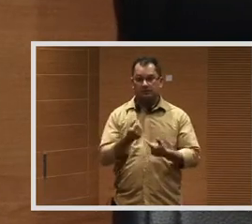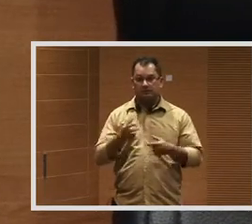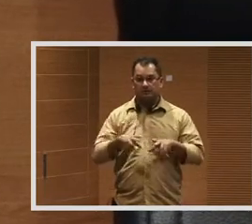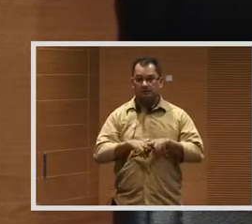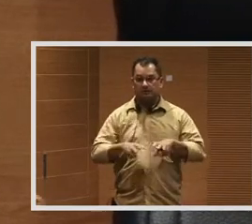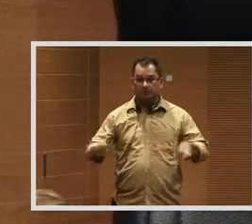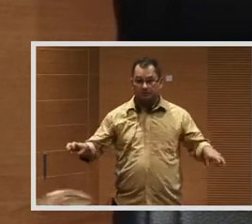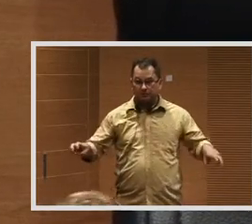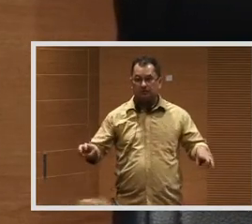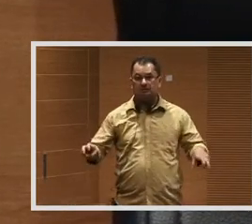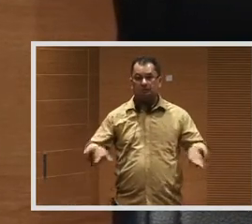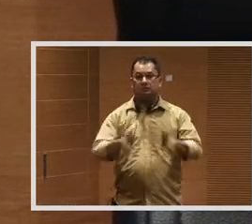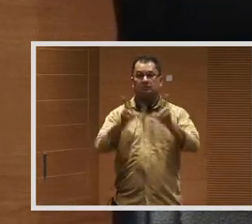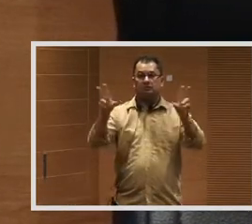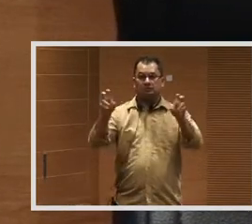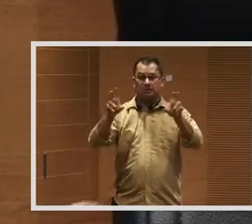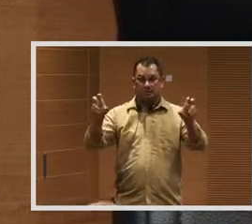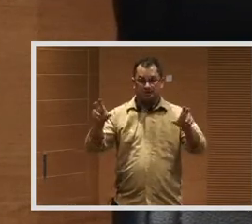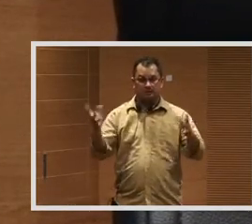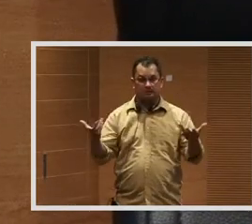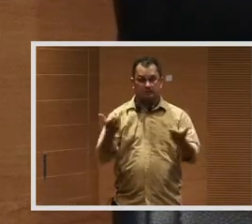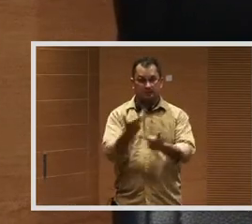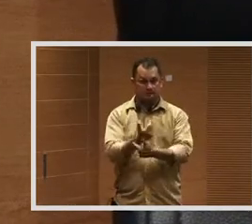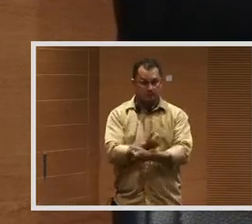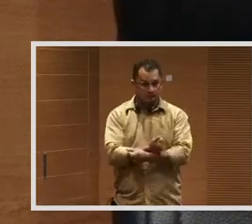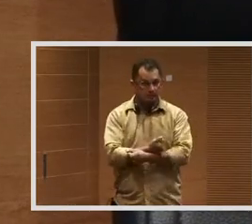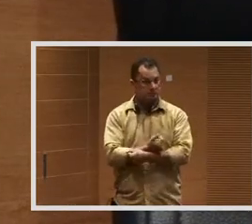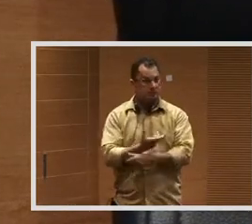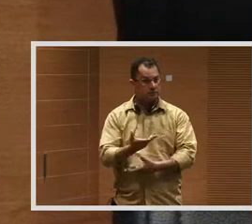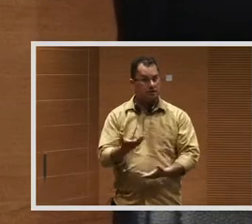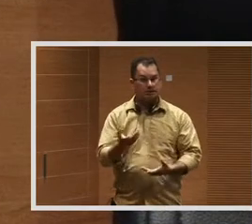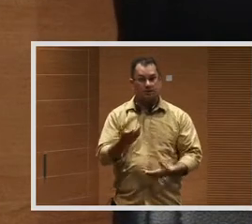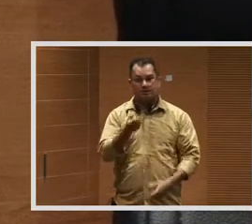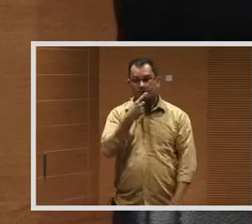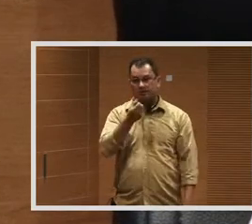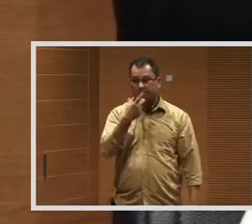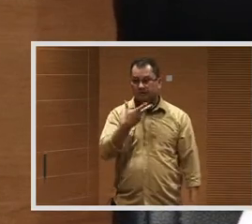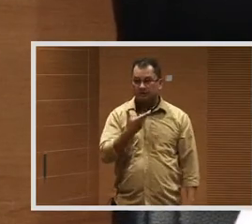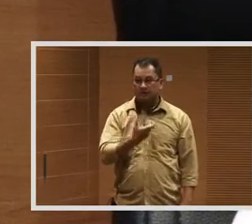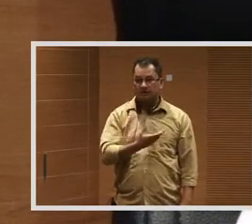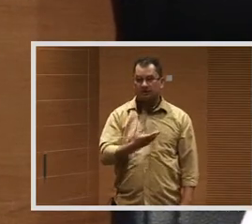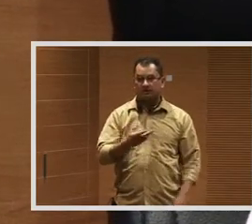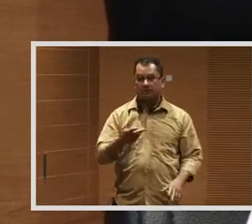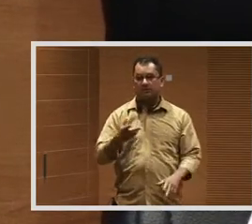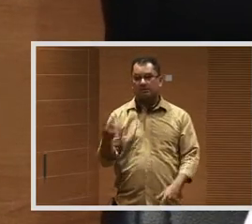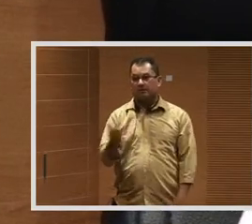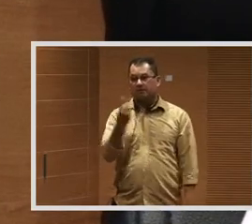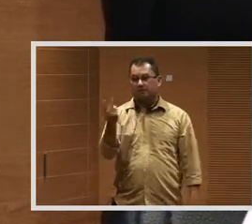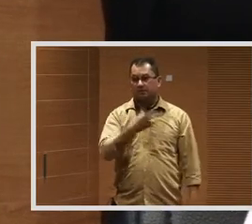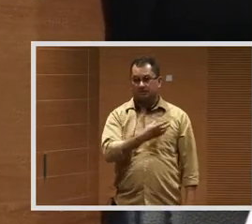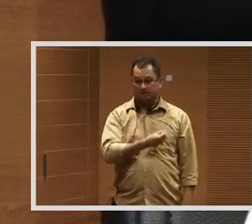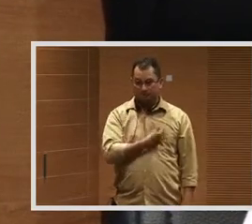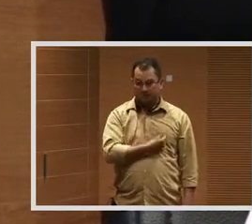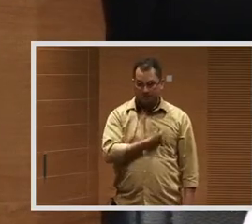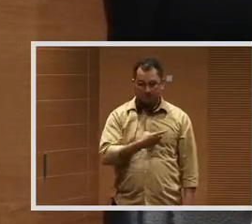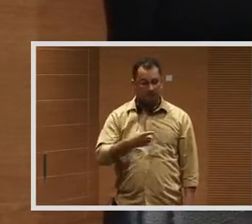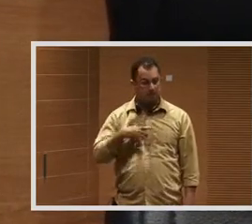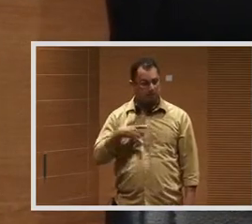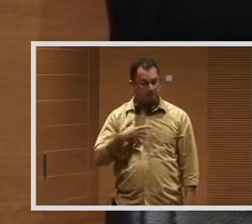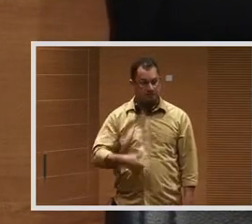assunto eletrizante, que é a patologização e medicalização da vida. Eu tenho a honra e